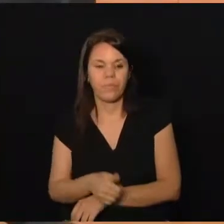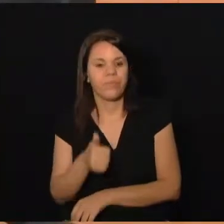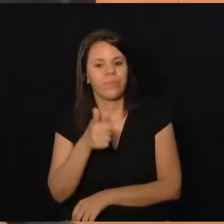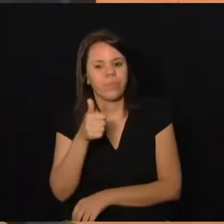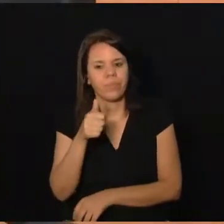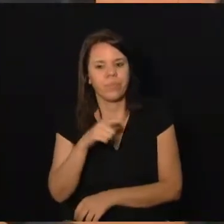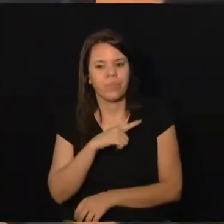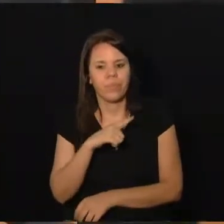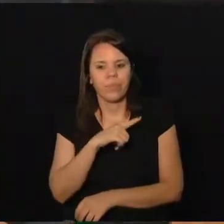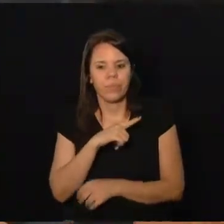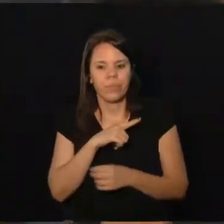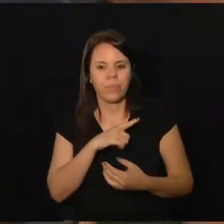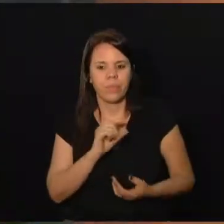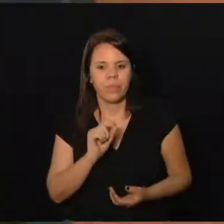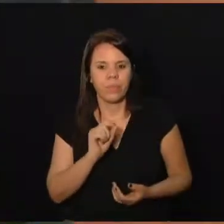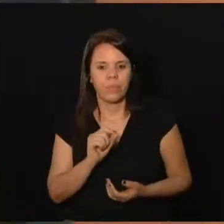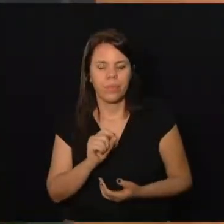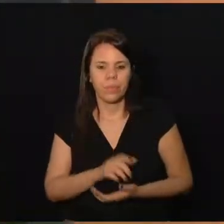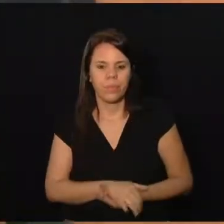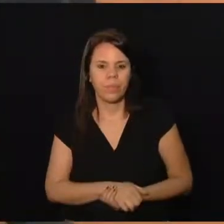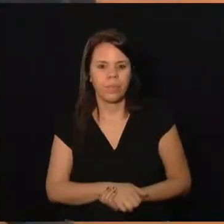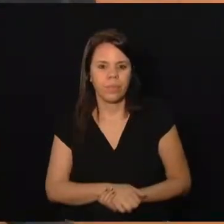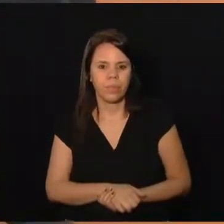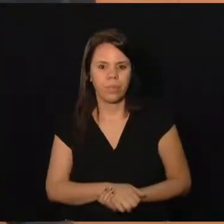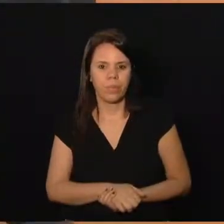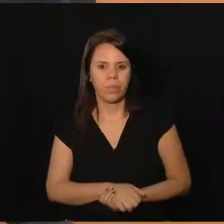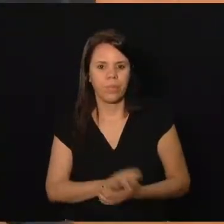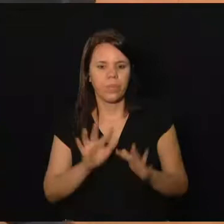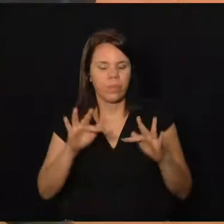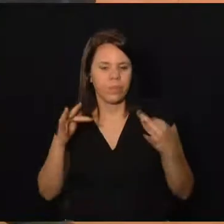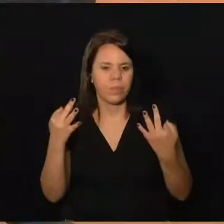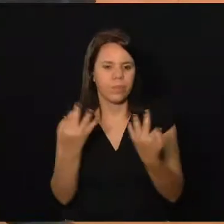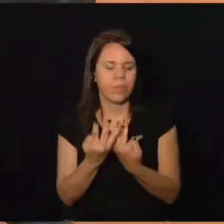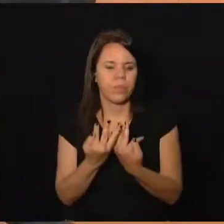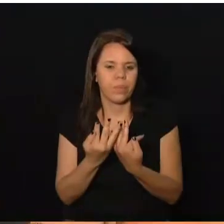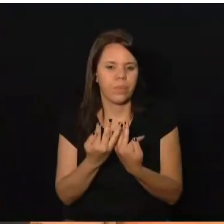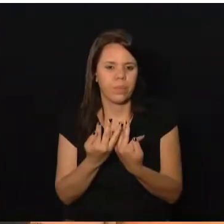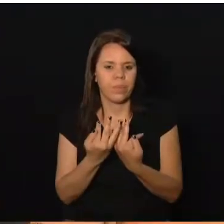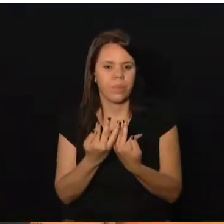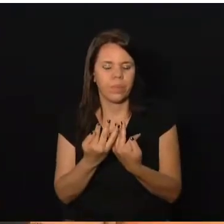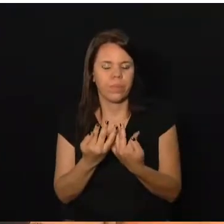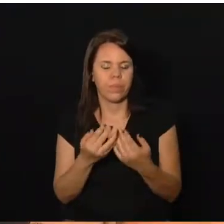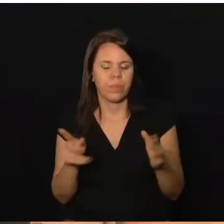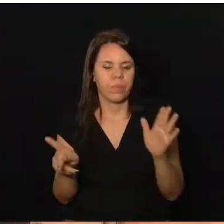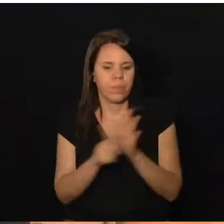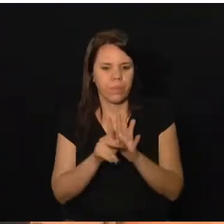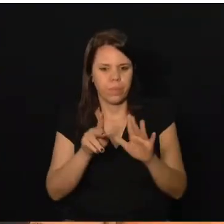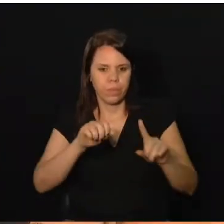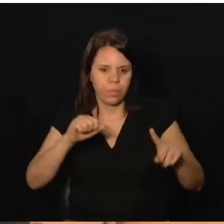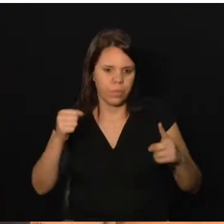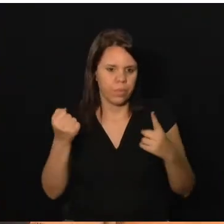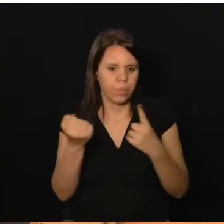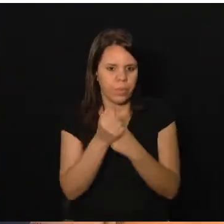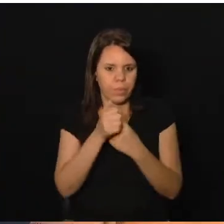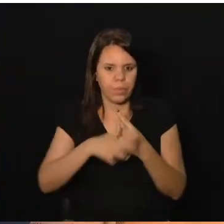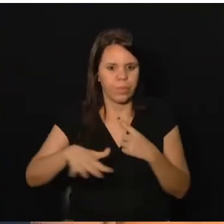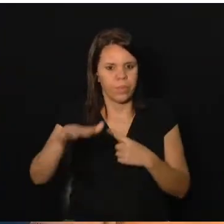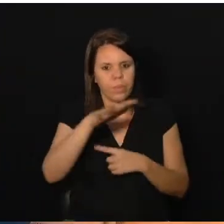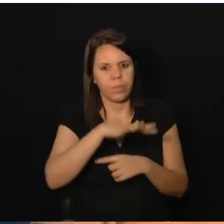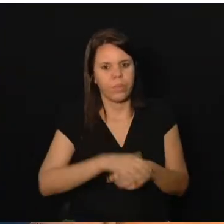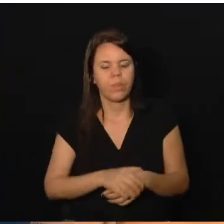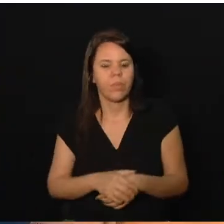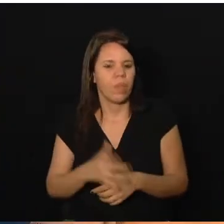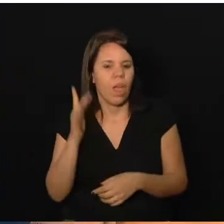existe levar em consideração que os familiares, que a própria sociedade considera